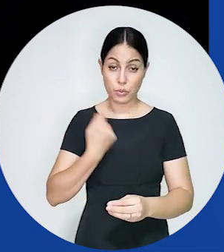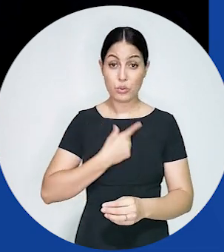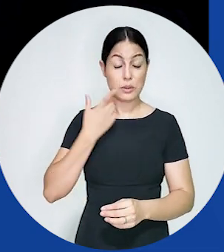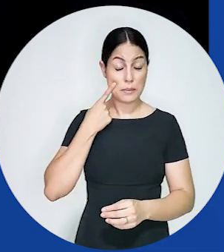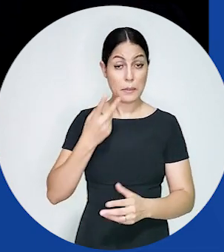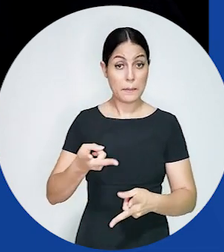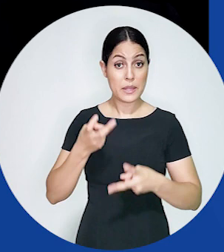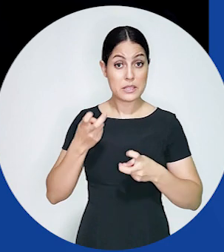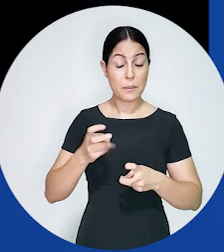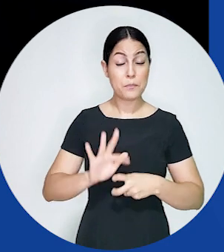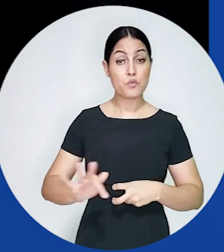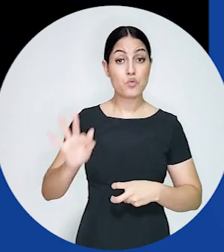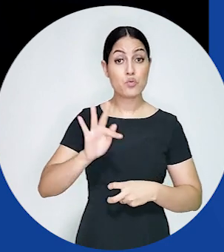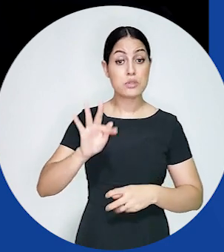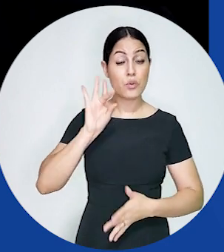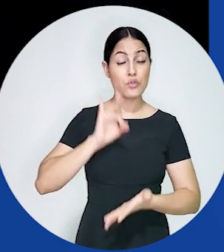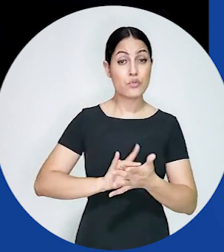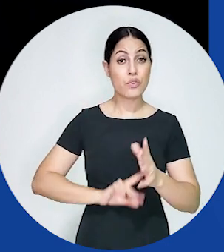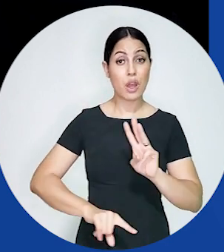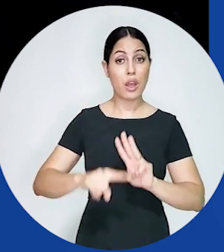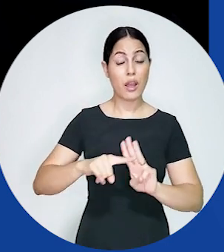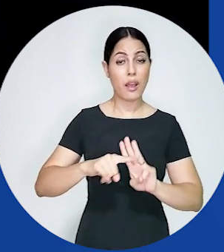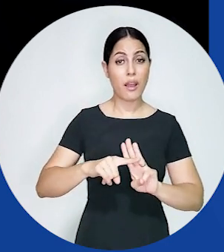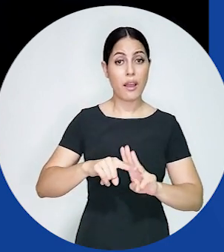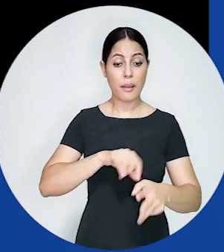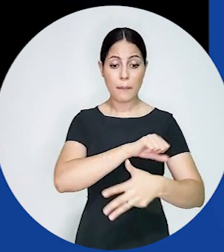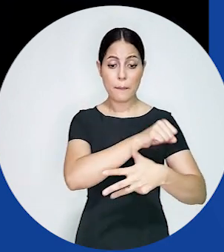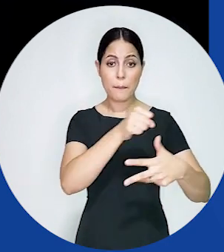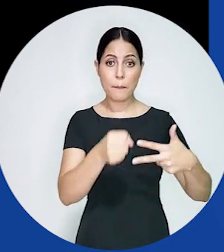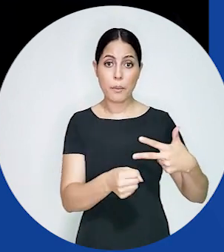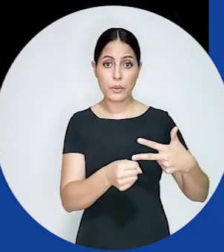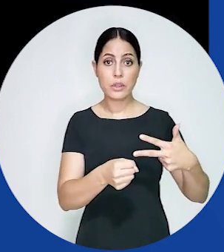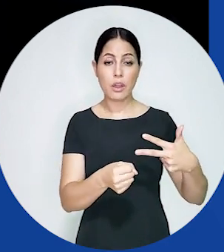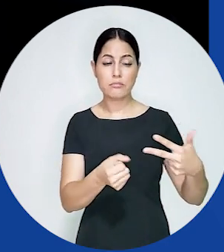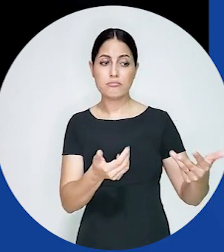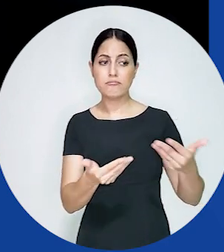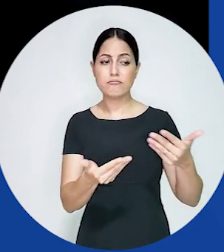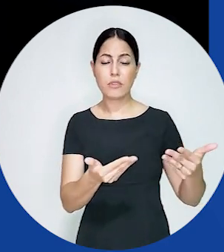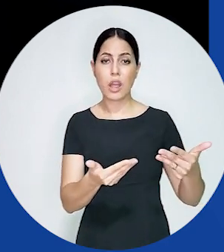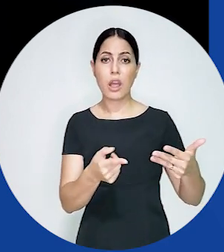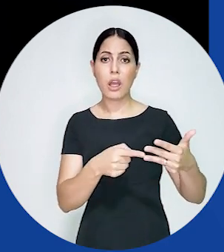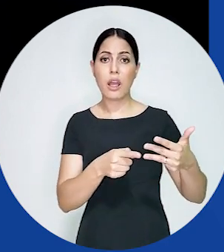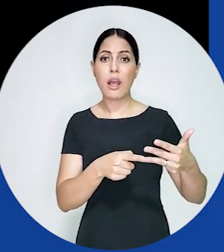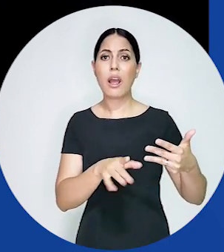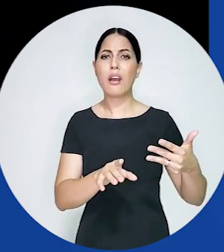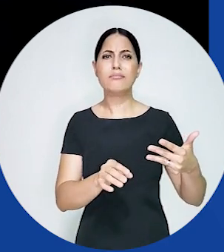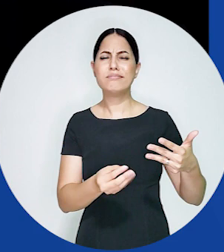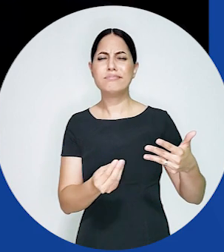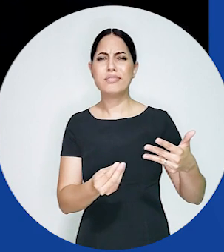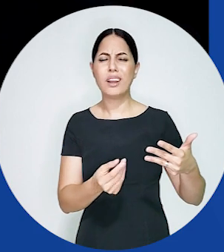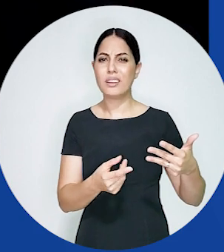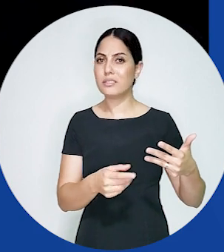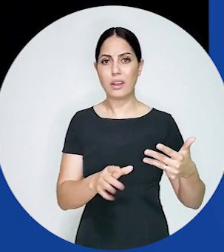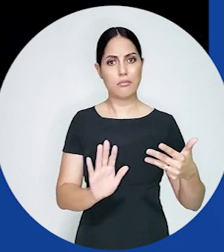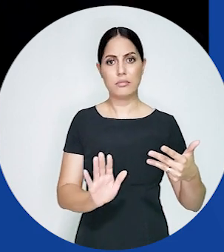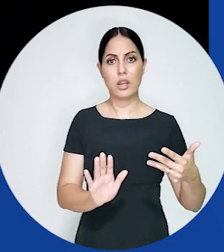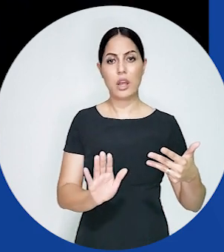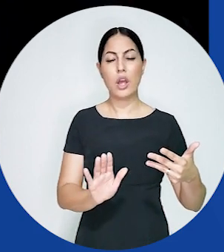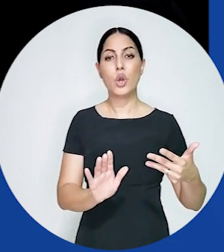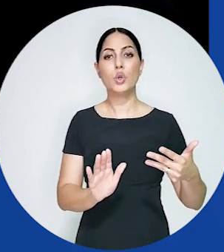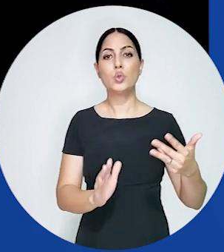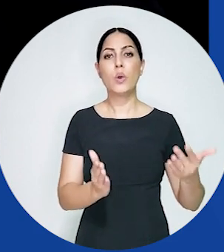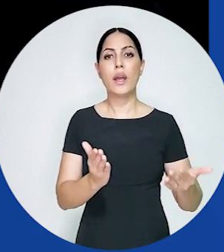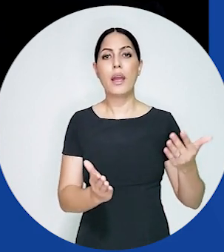função das Forças Armadas, ao preservar a indemnidade dos poderes, ela preserva, mas tendo em vista os